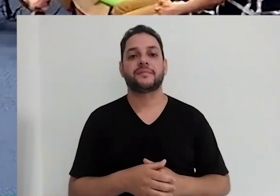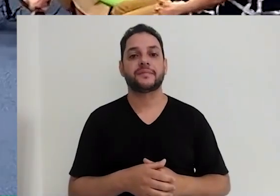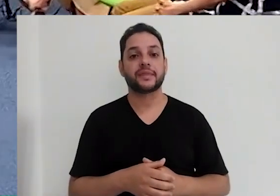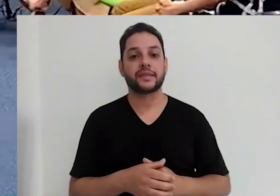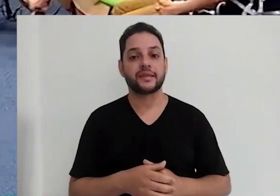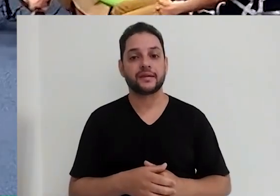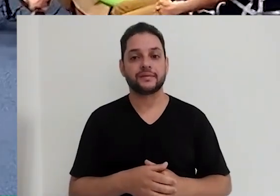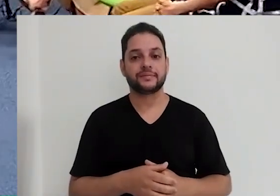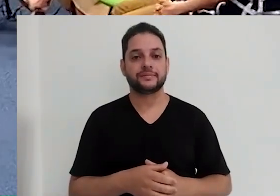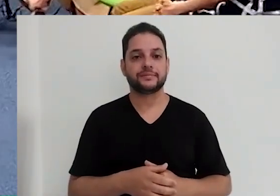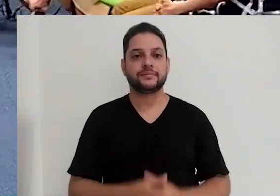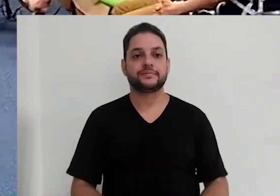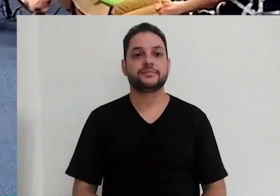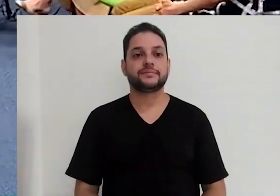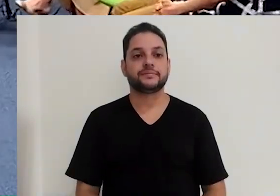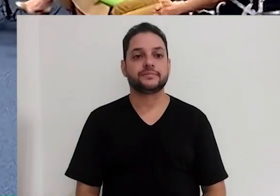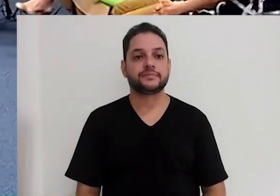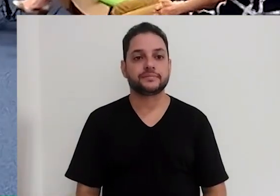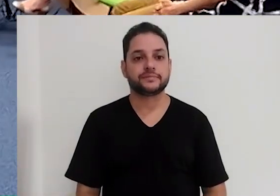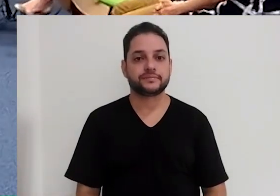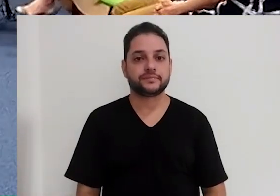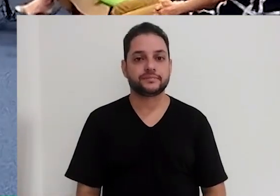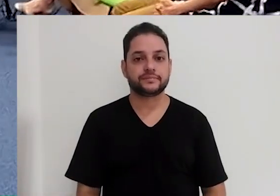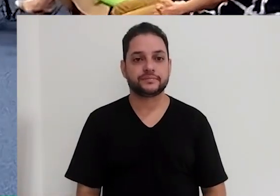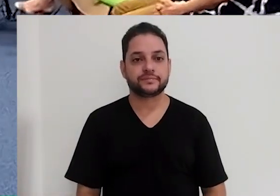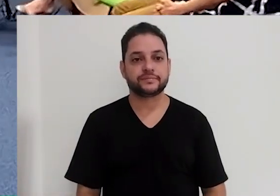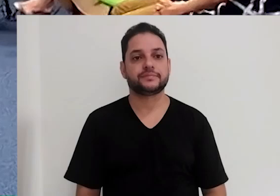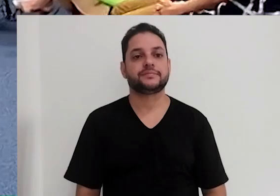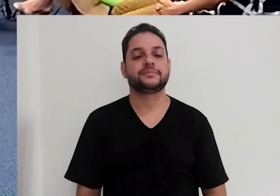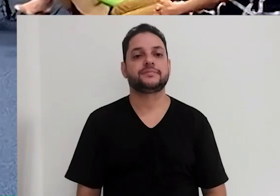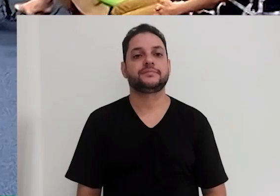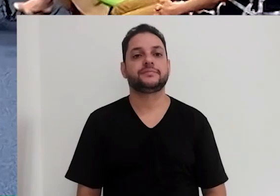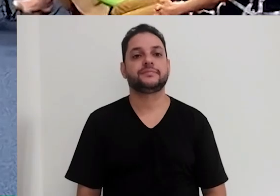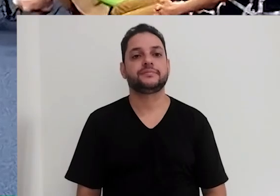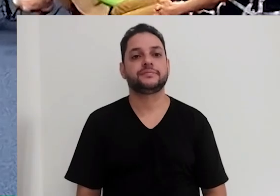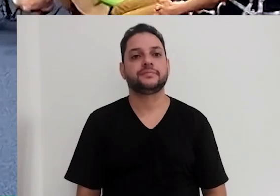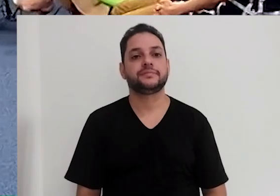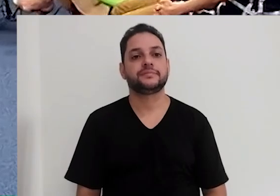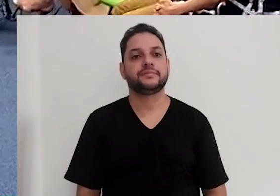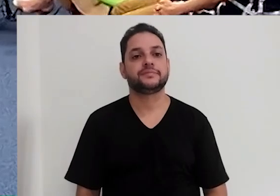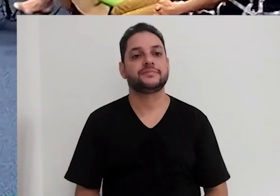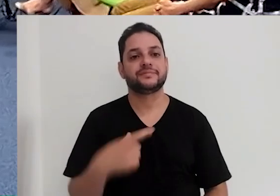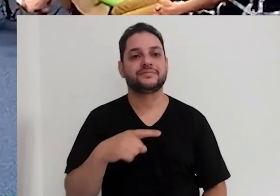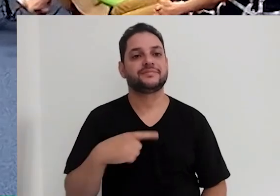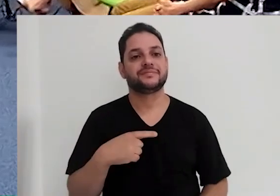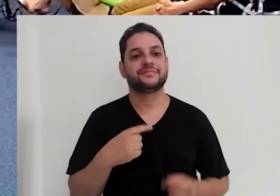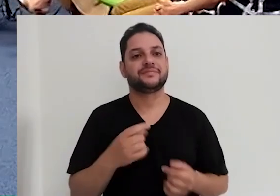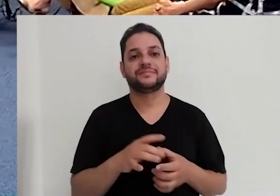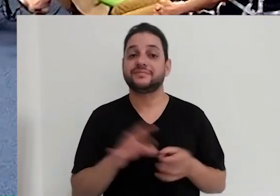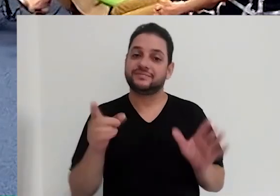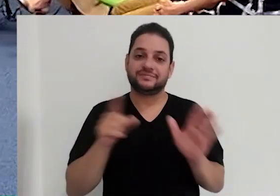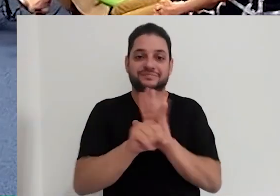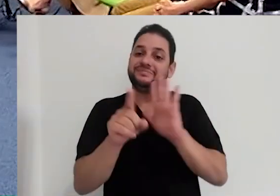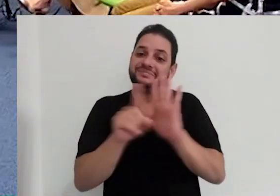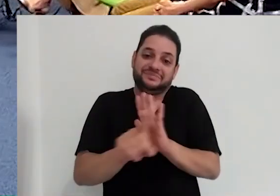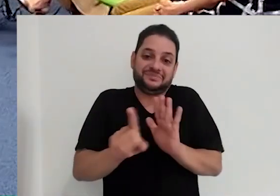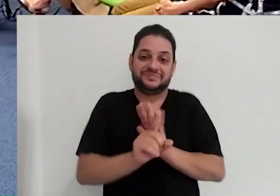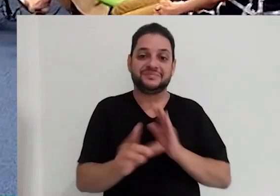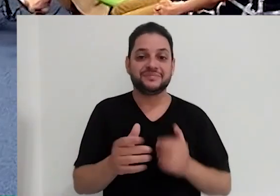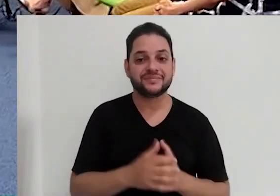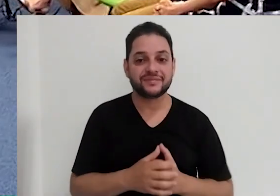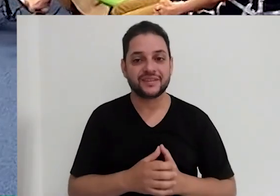bom vou aproveitar então se deixar eu fico aqui ó T perguntando na na verdade